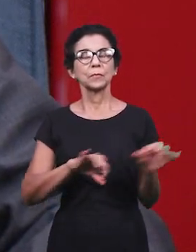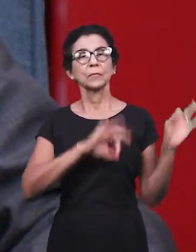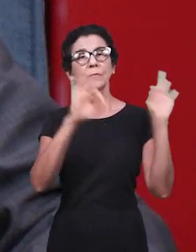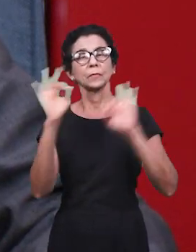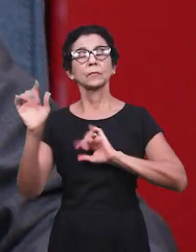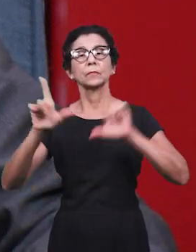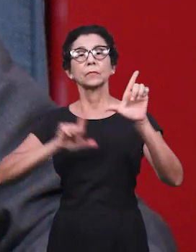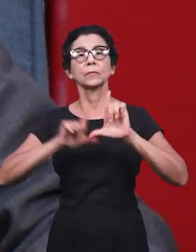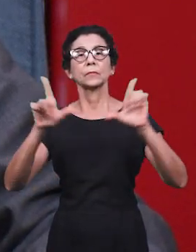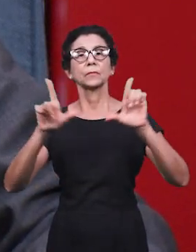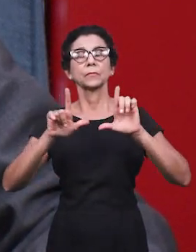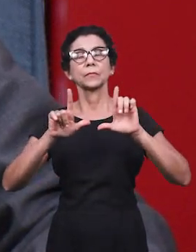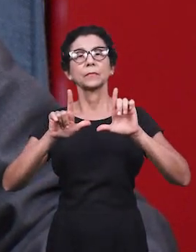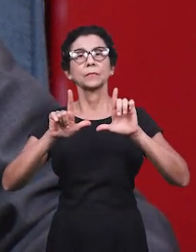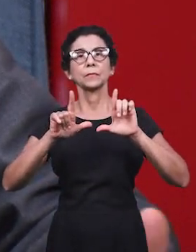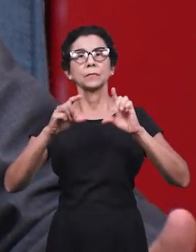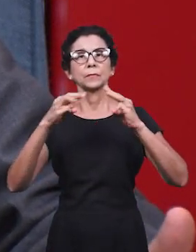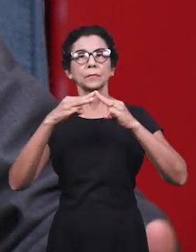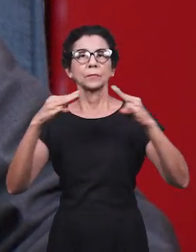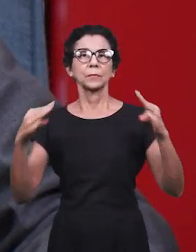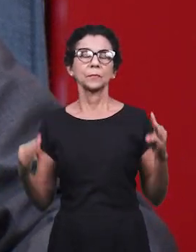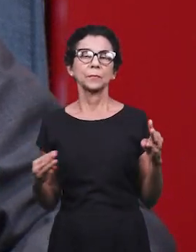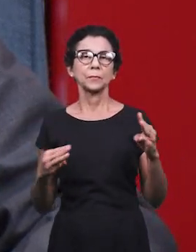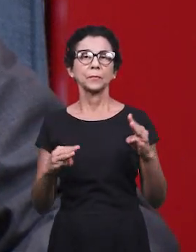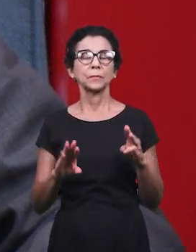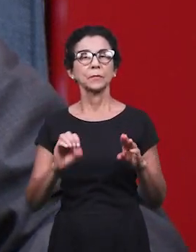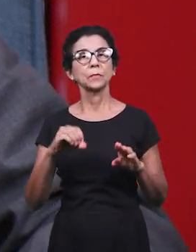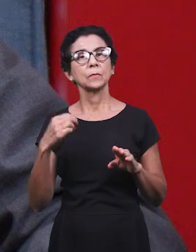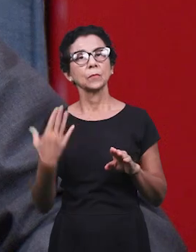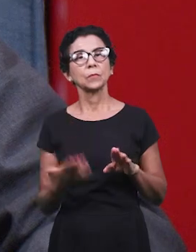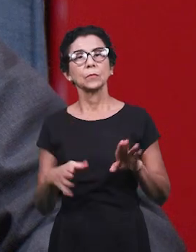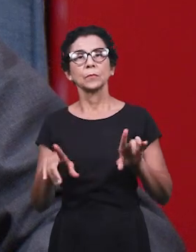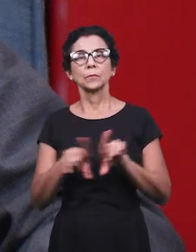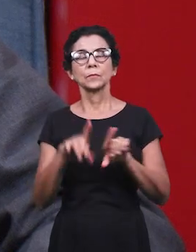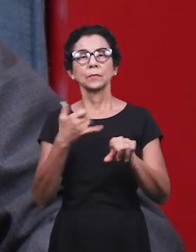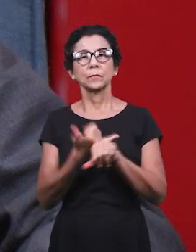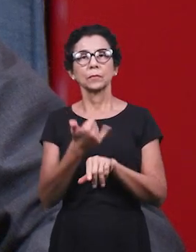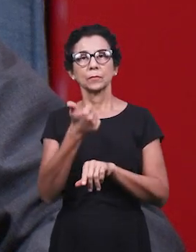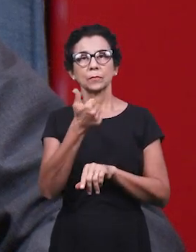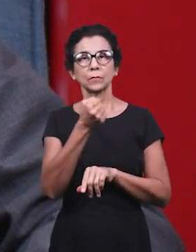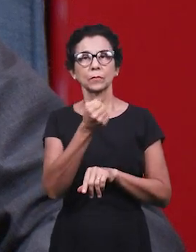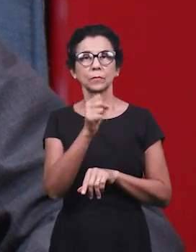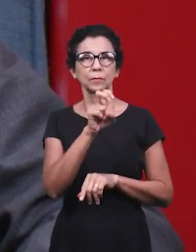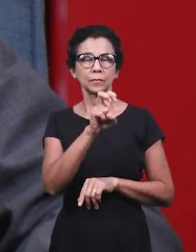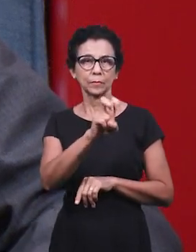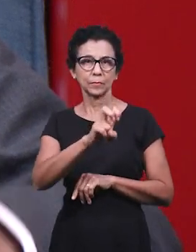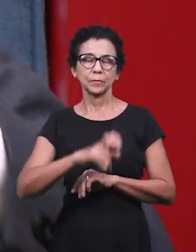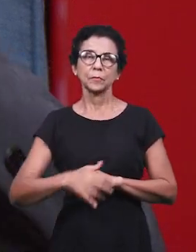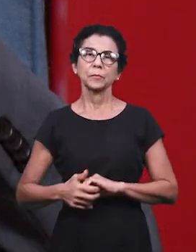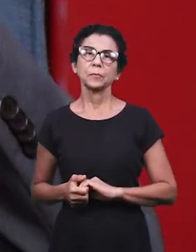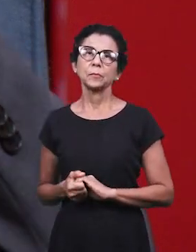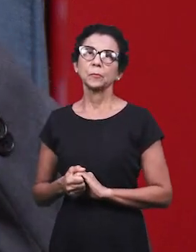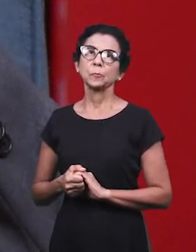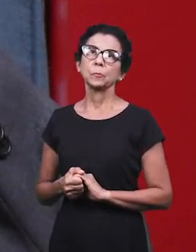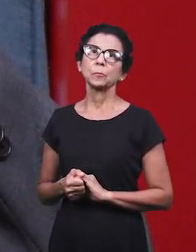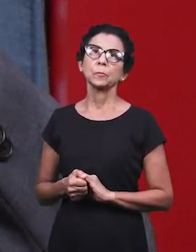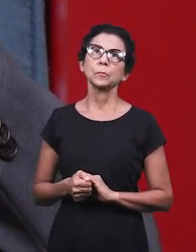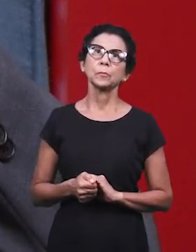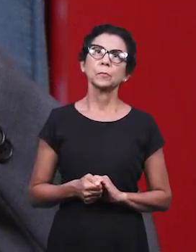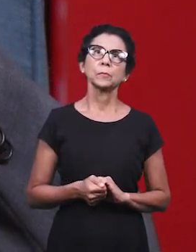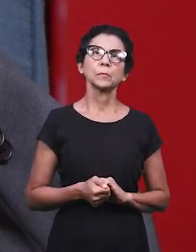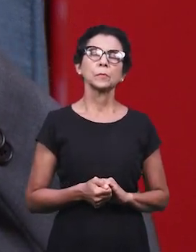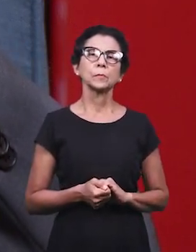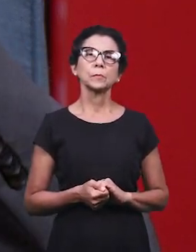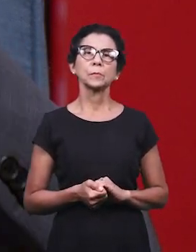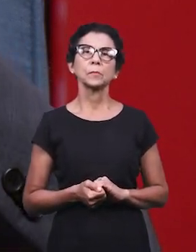canal 126, ou pelo canal 85 da Sky. Não só os nossos irmãos